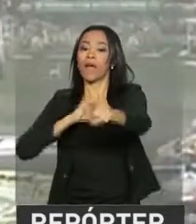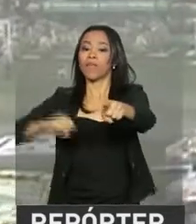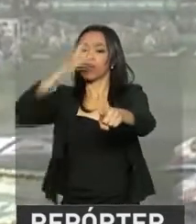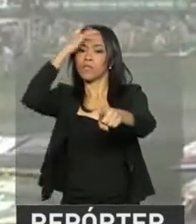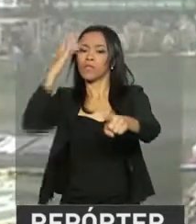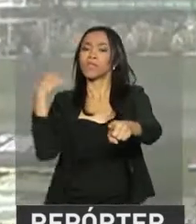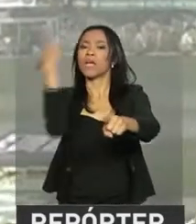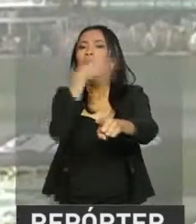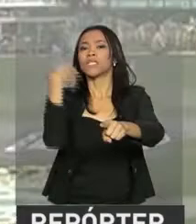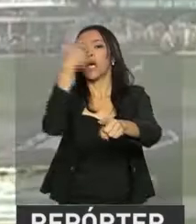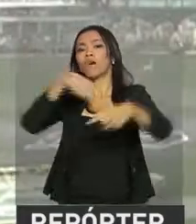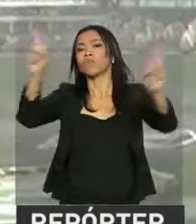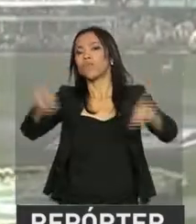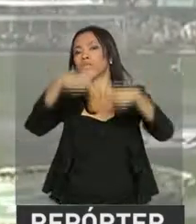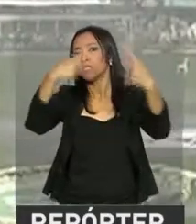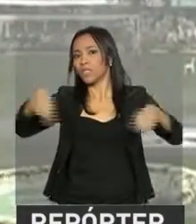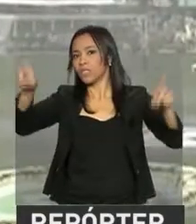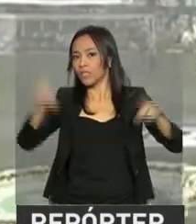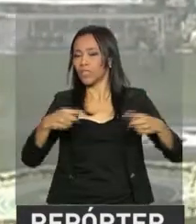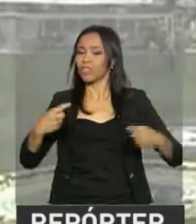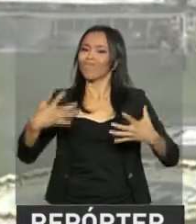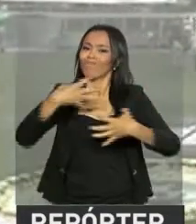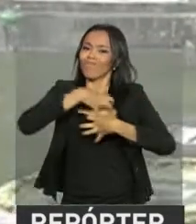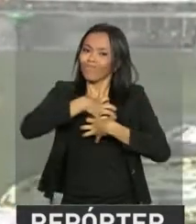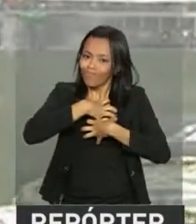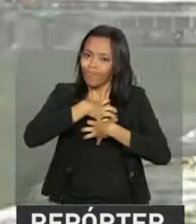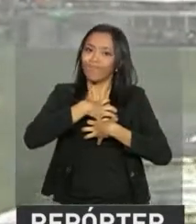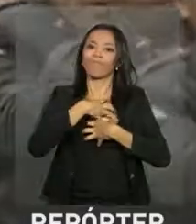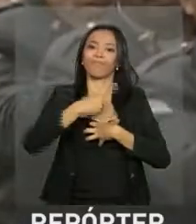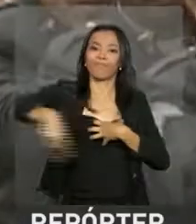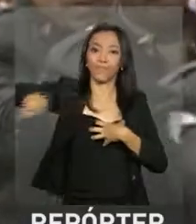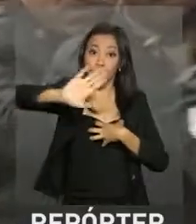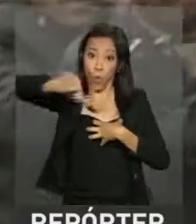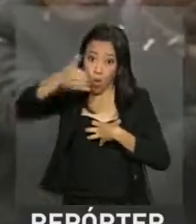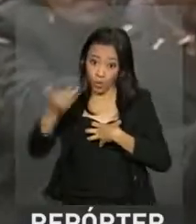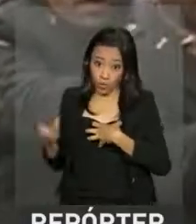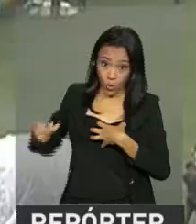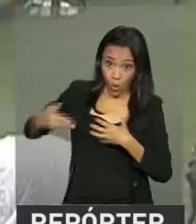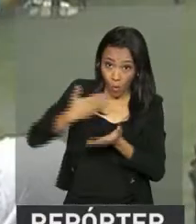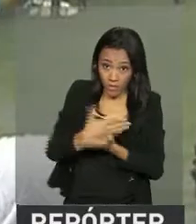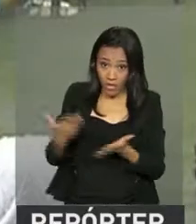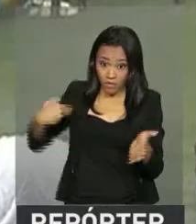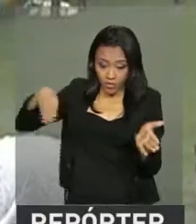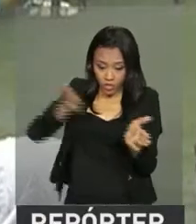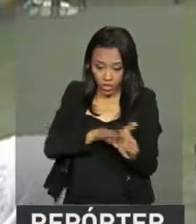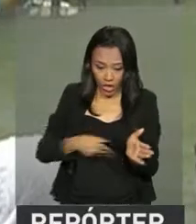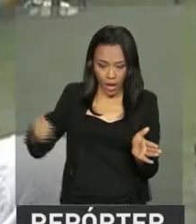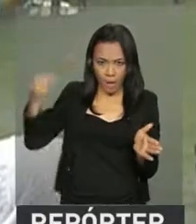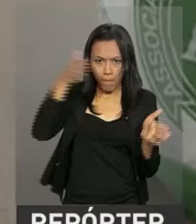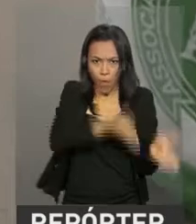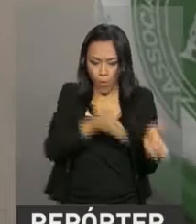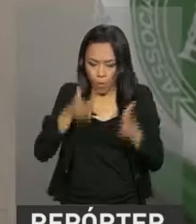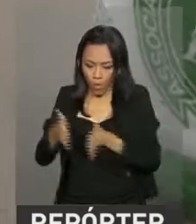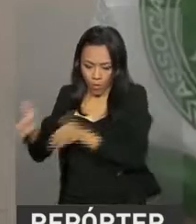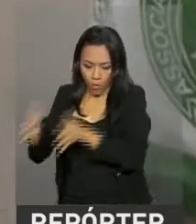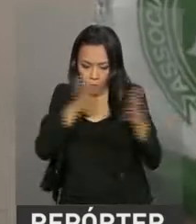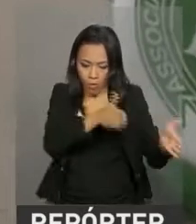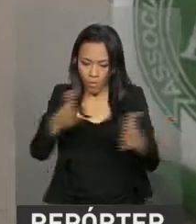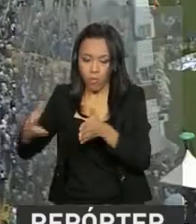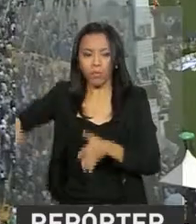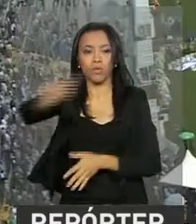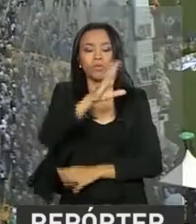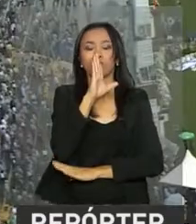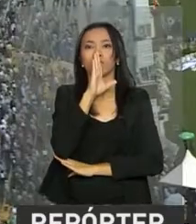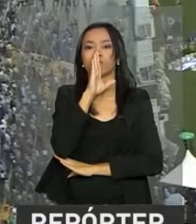torcedores cantavam hinos, demonstrando o carinho pelo time. Quando os caixões começaram a entrar no gramado, o silêncio